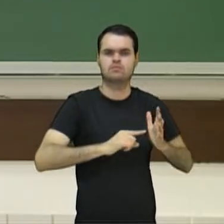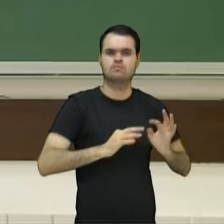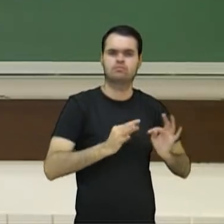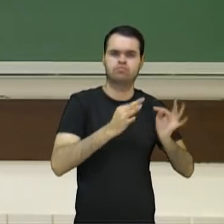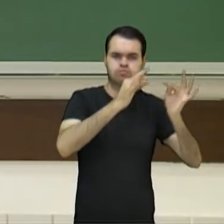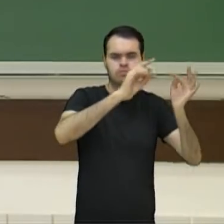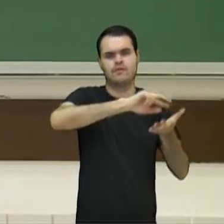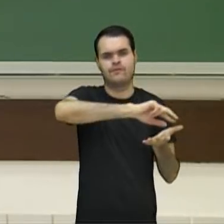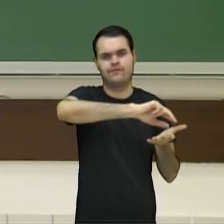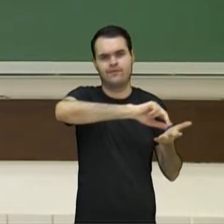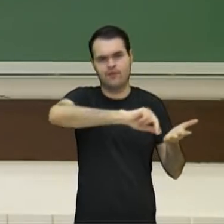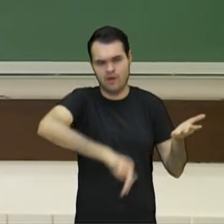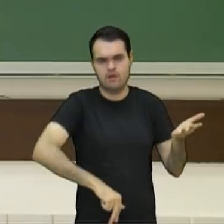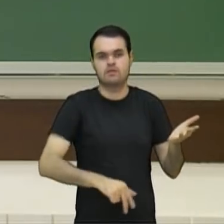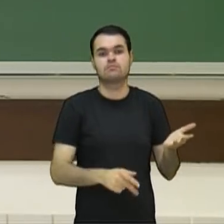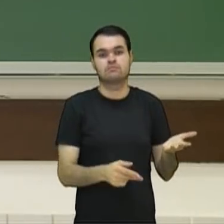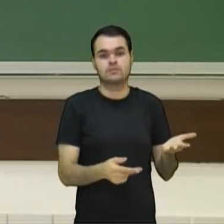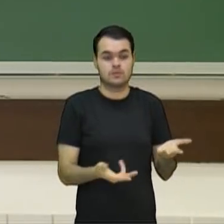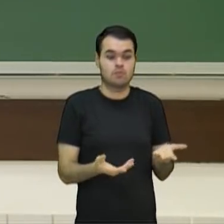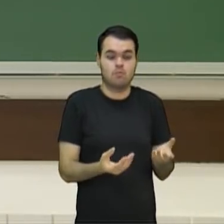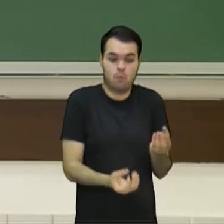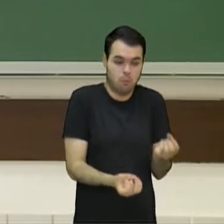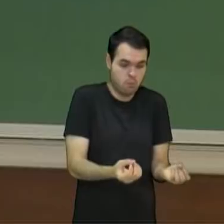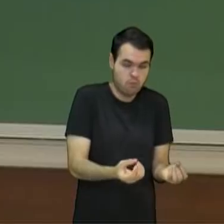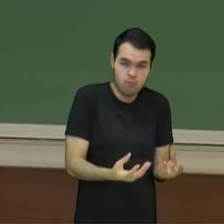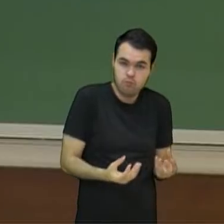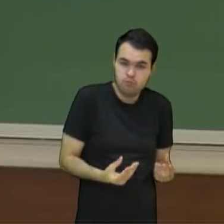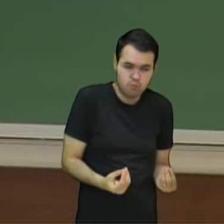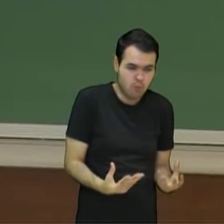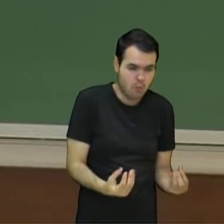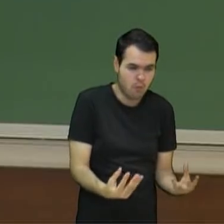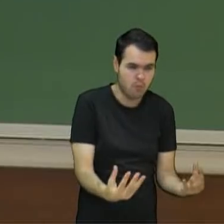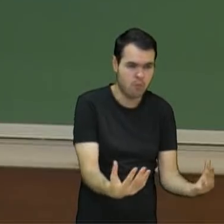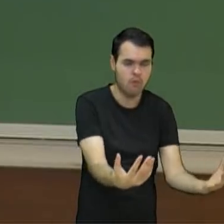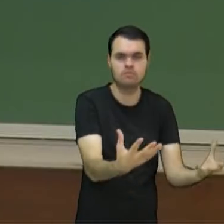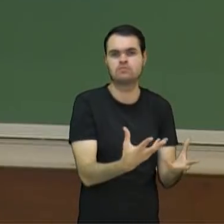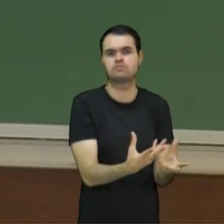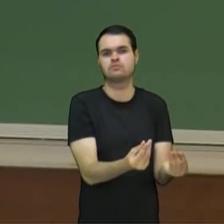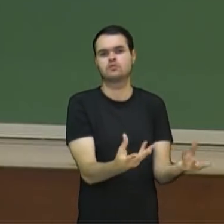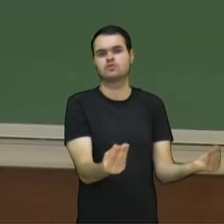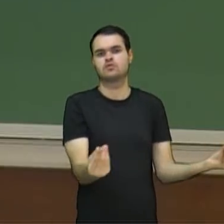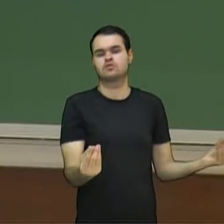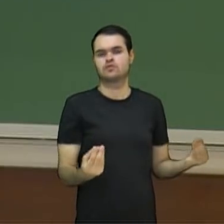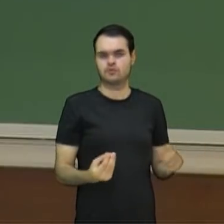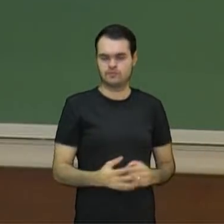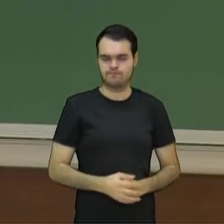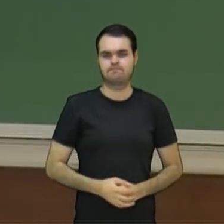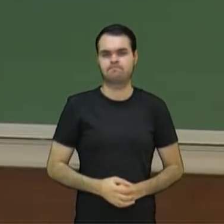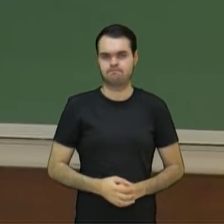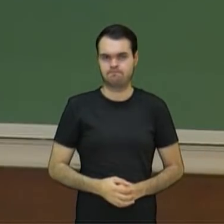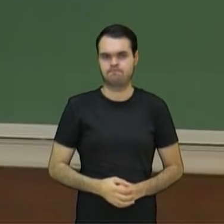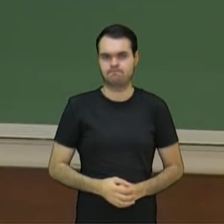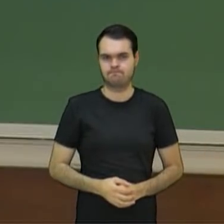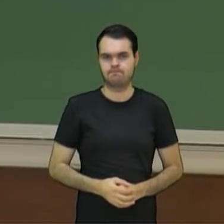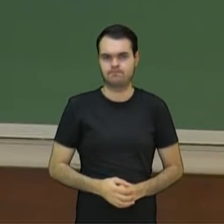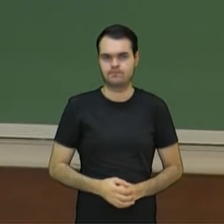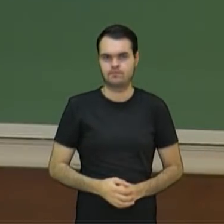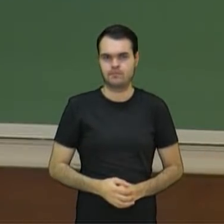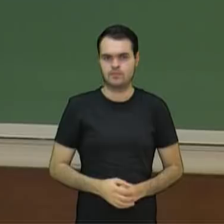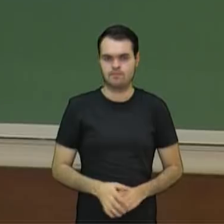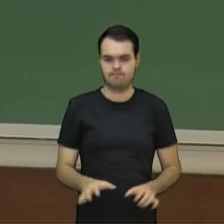e, portanto, a produção também vai ser uma produção muito grande. Então, esse seria o nosso primeiro